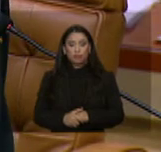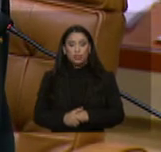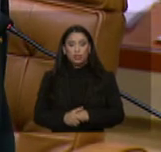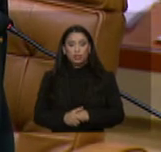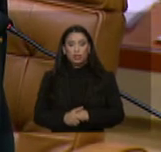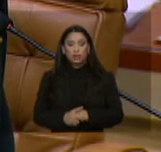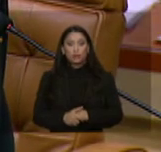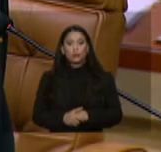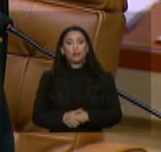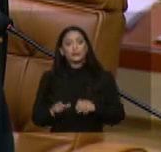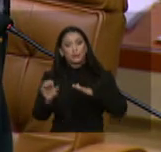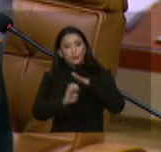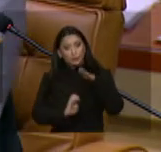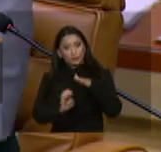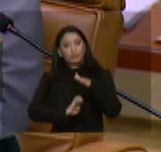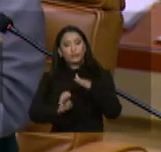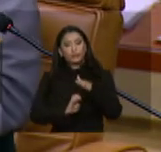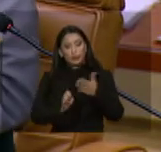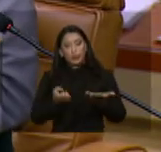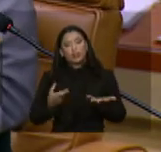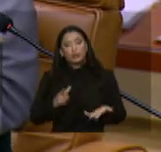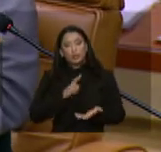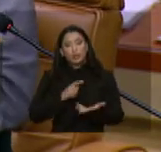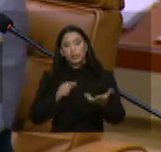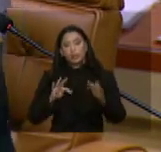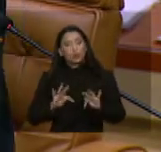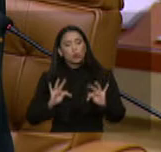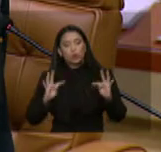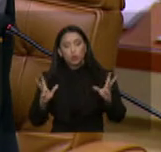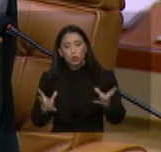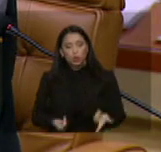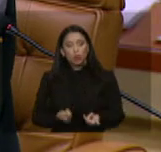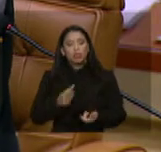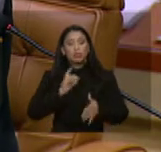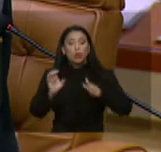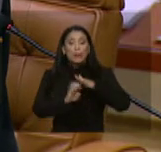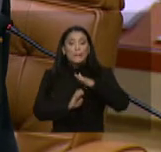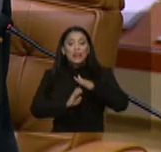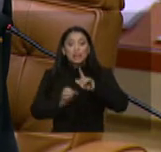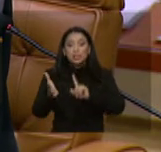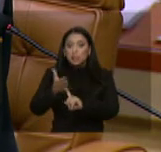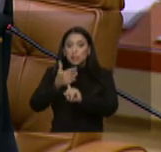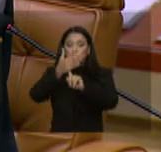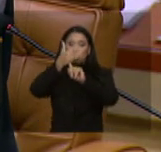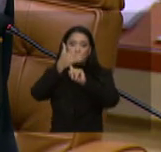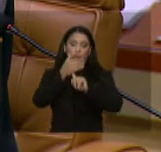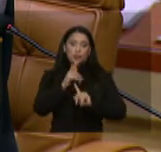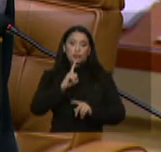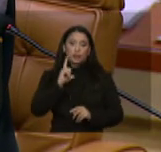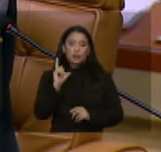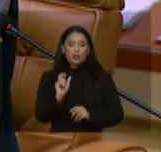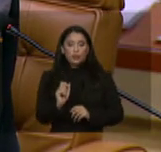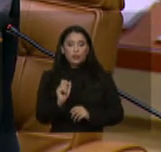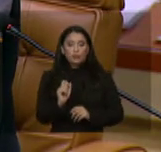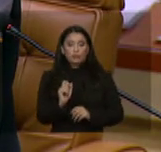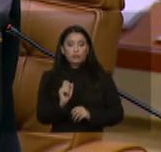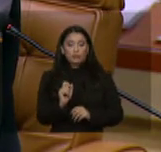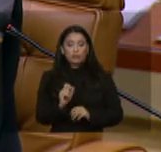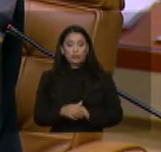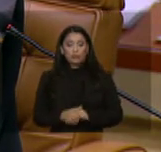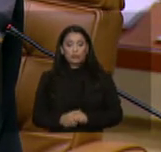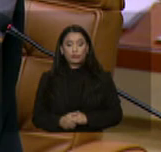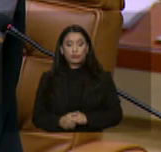empresas de publicidade tradicional hoje todas elas são consideradas empresas de Tecnologia só